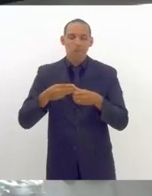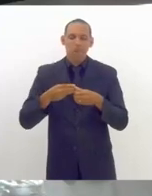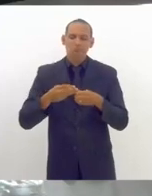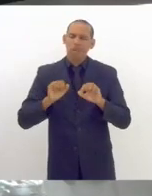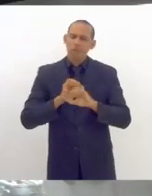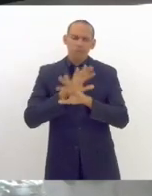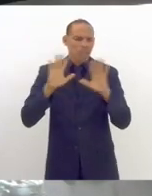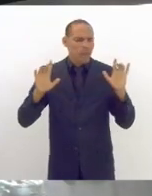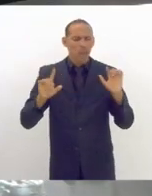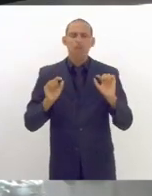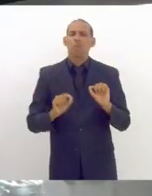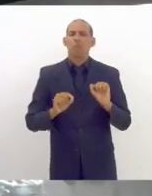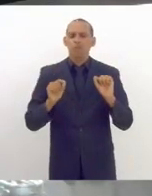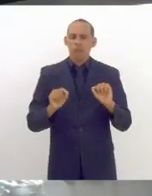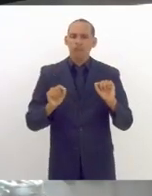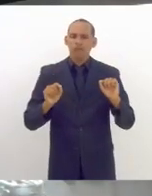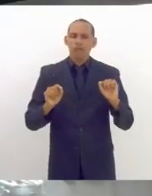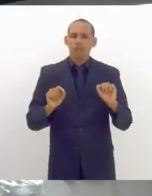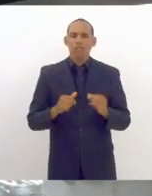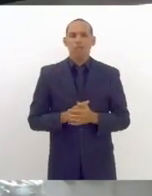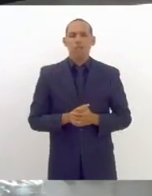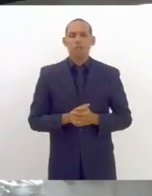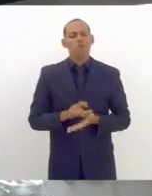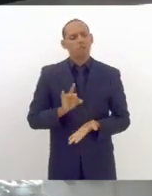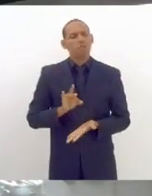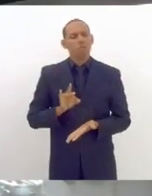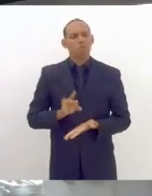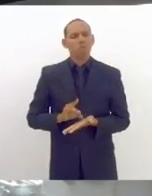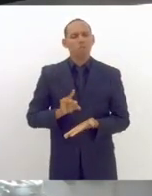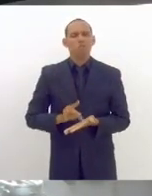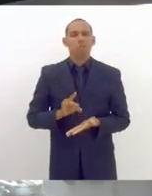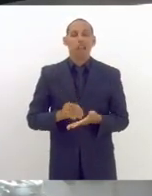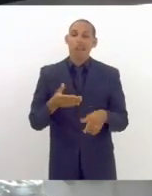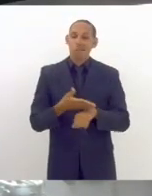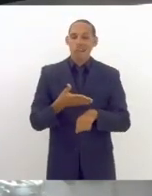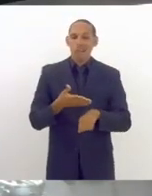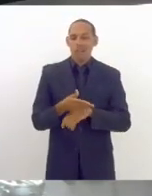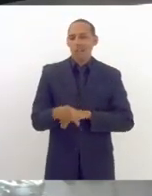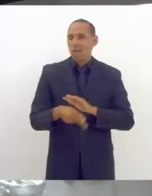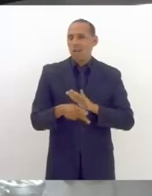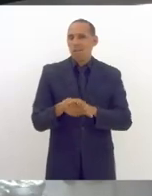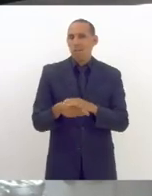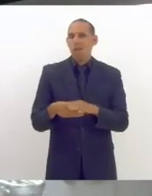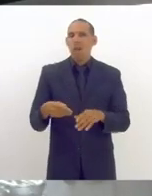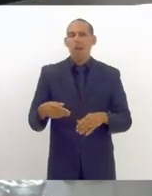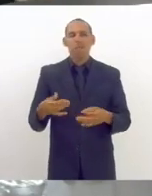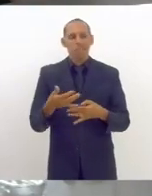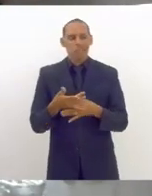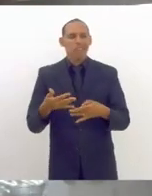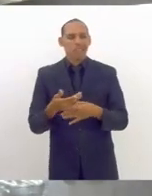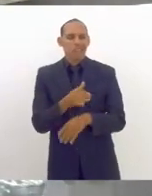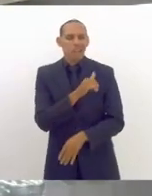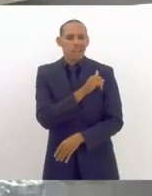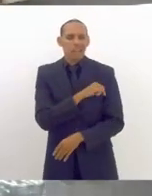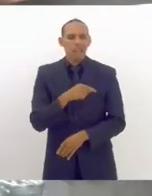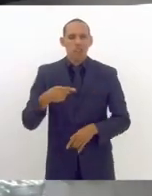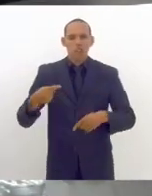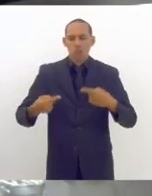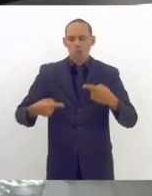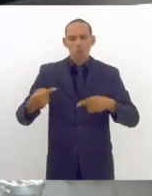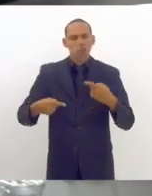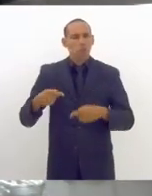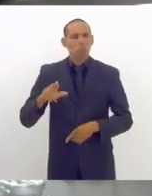que é legítima essa essa participação da cidade do Rio de Janeiro isso nunca entrou em discussão